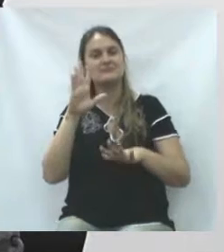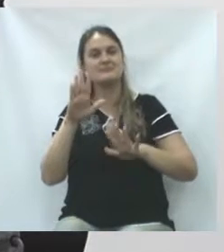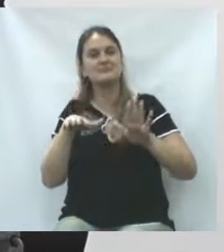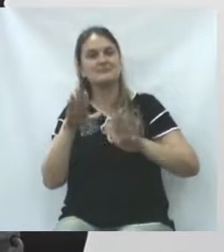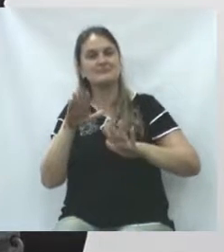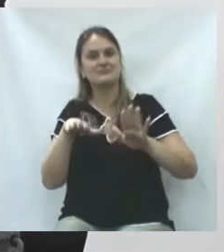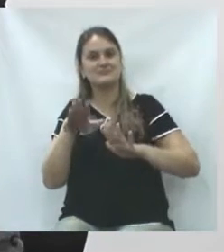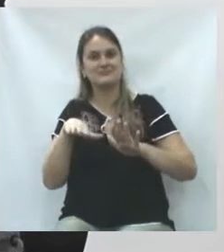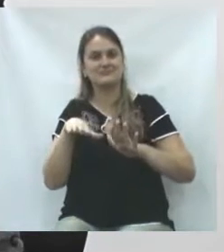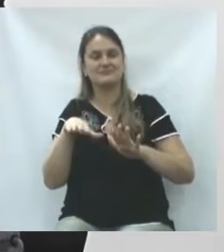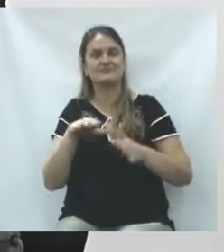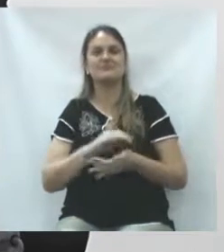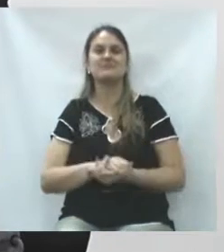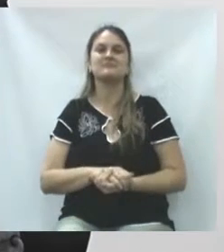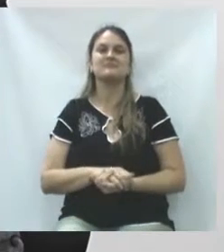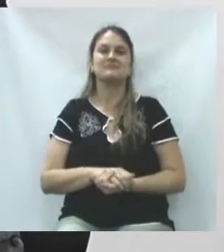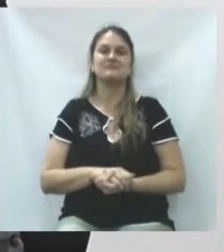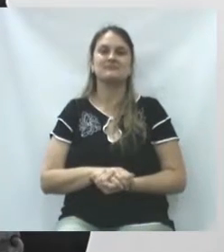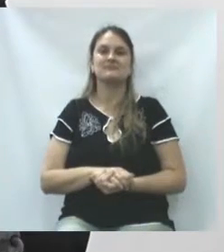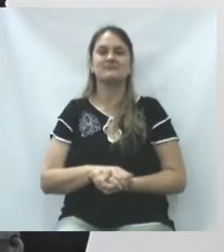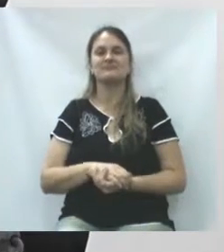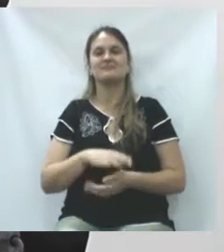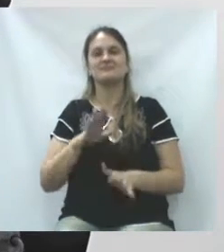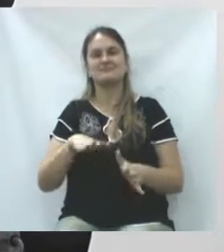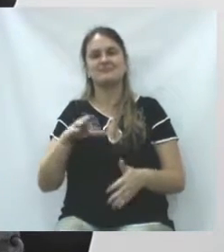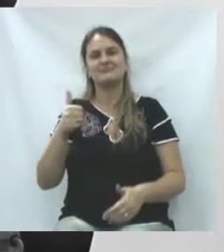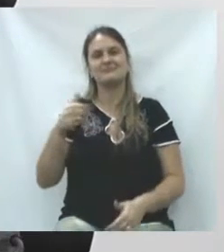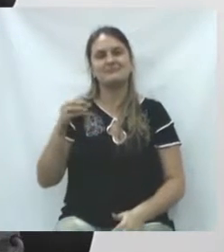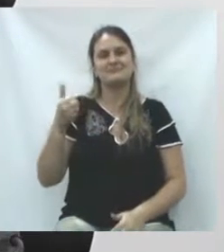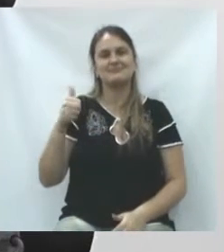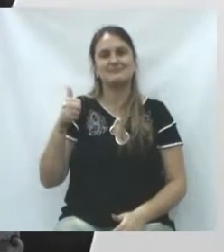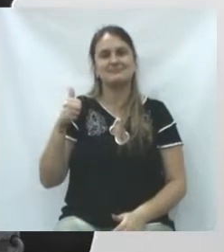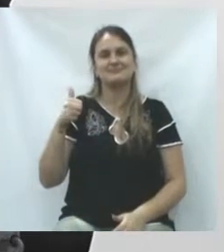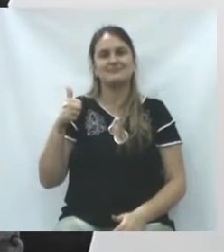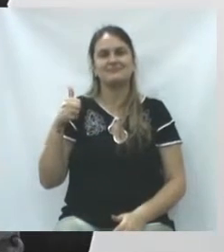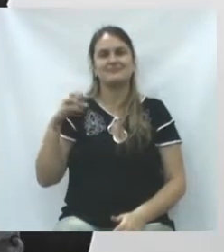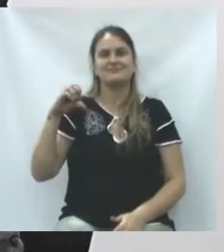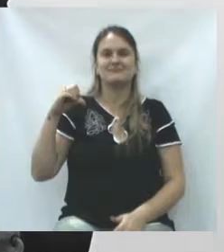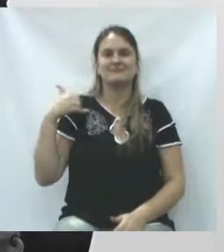quantas vezes, com 10, 11, 9 anos de idade,